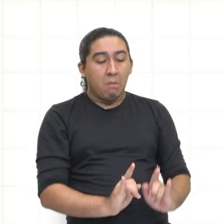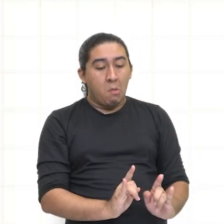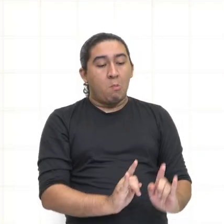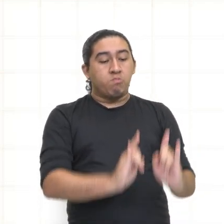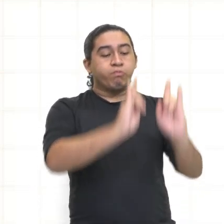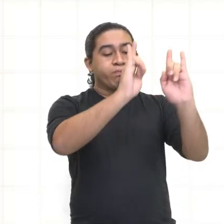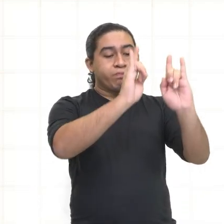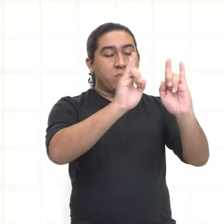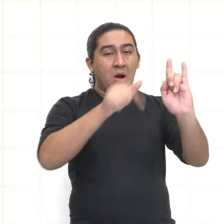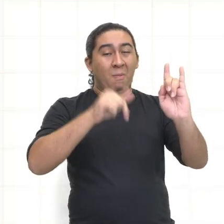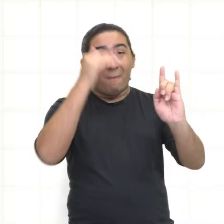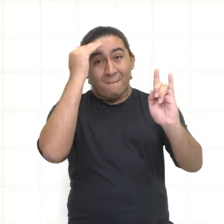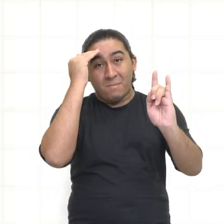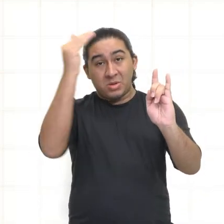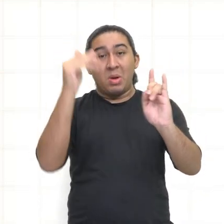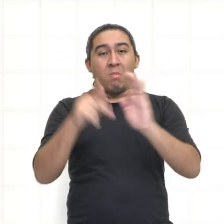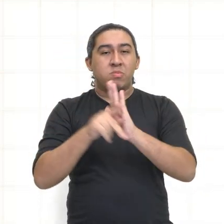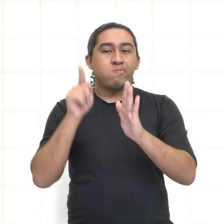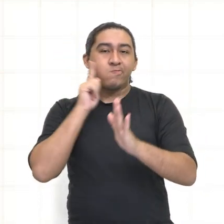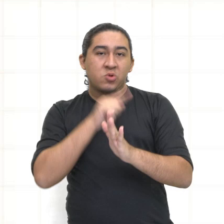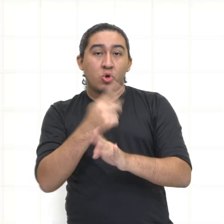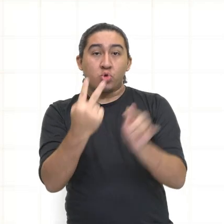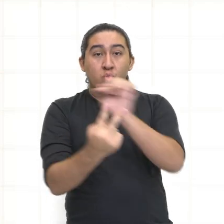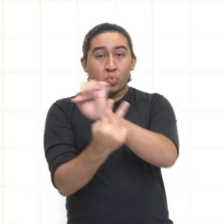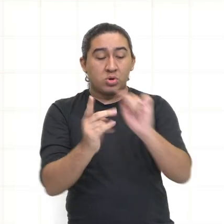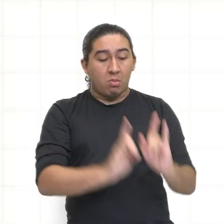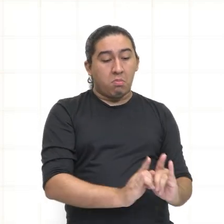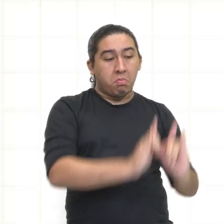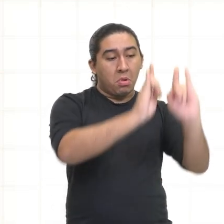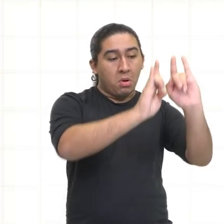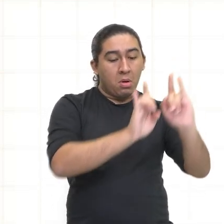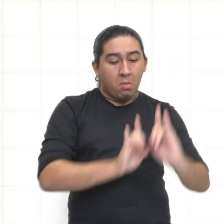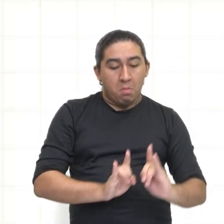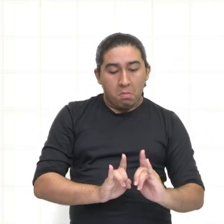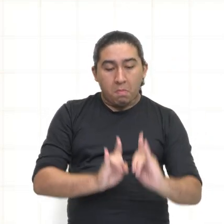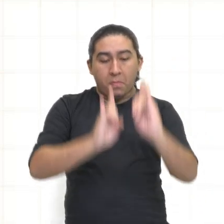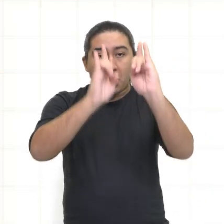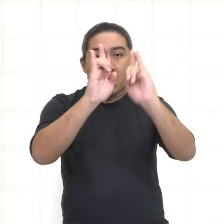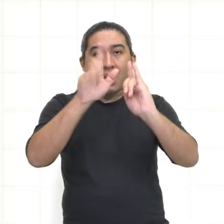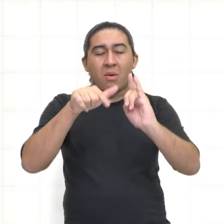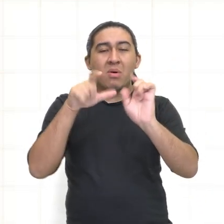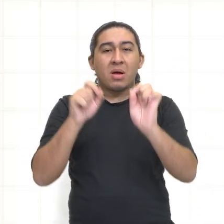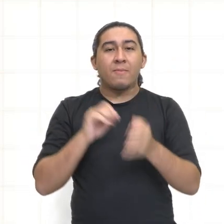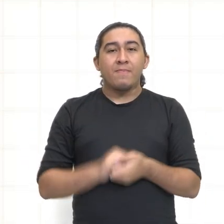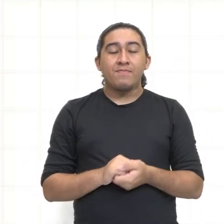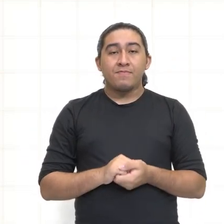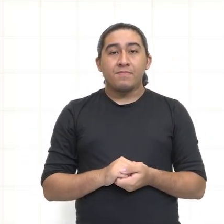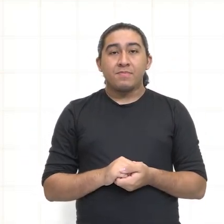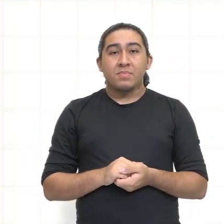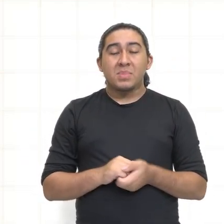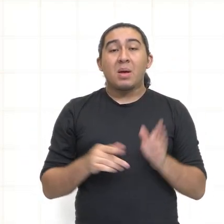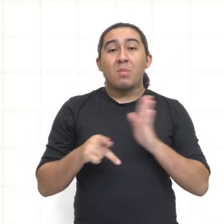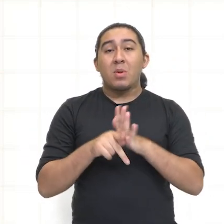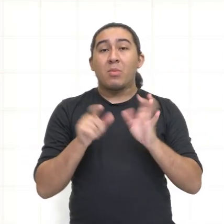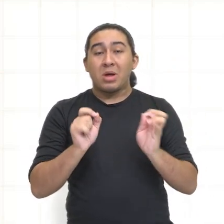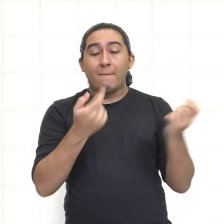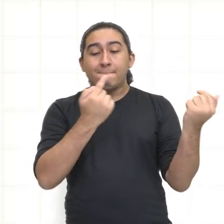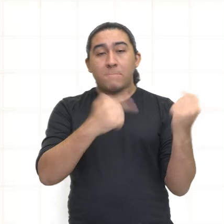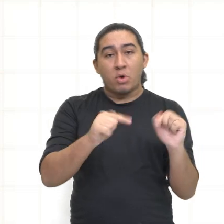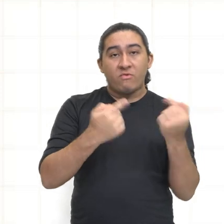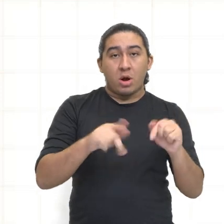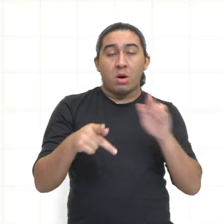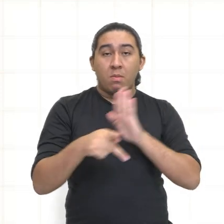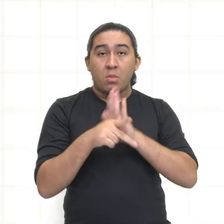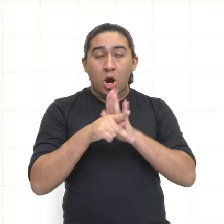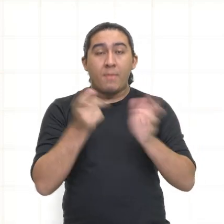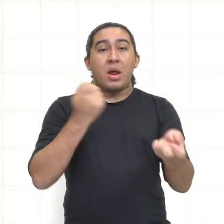Estados Unidos, que era o World Trade Center. Eram 2 torres e a intenção deles era desestabilizar justamente